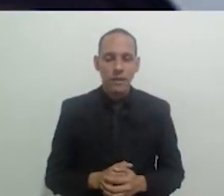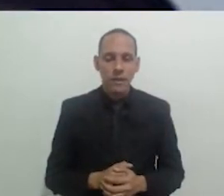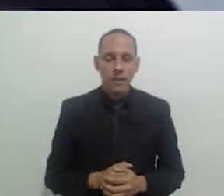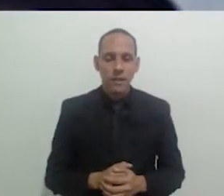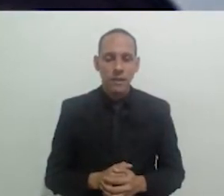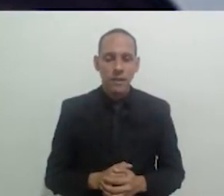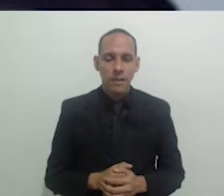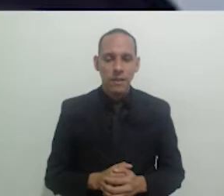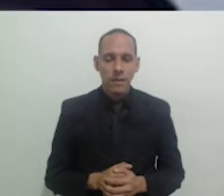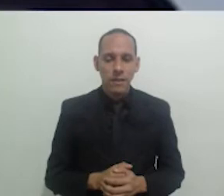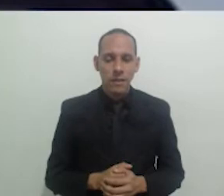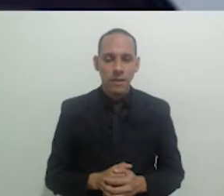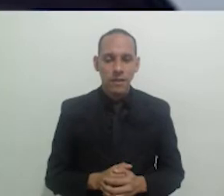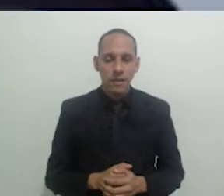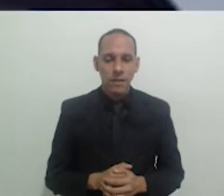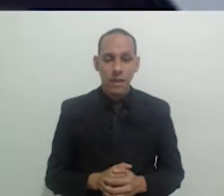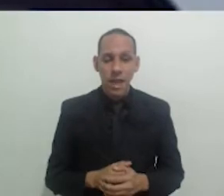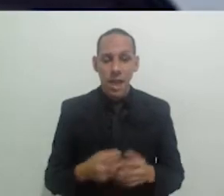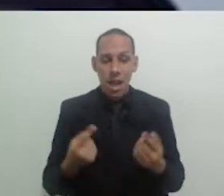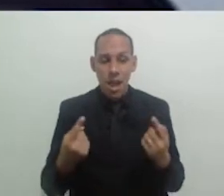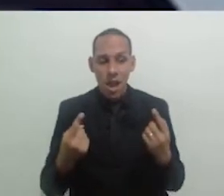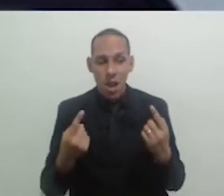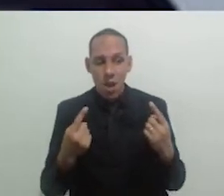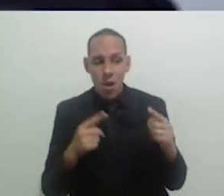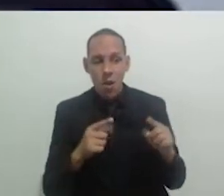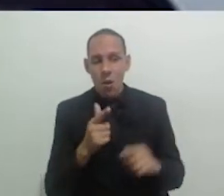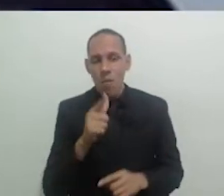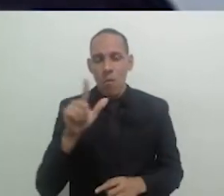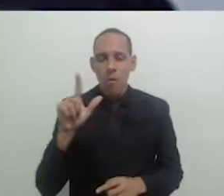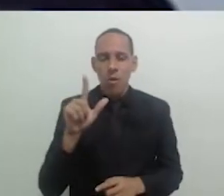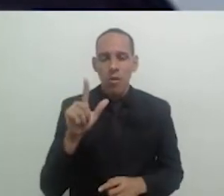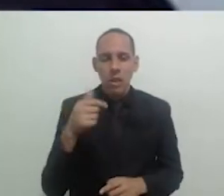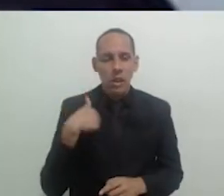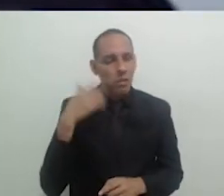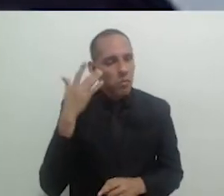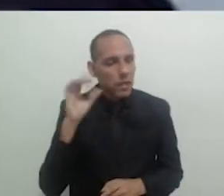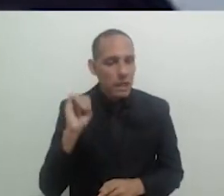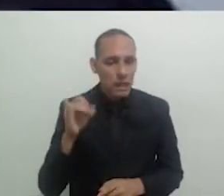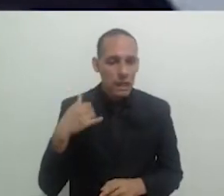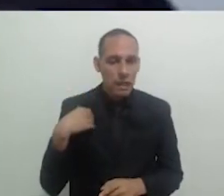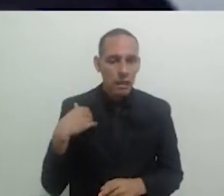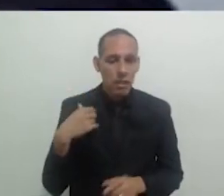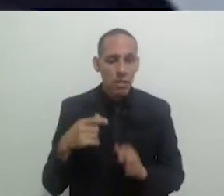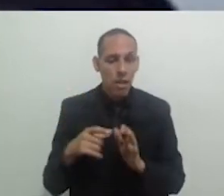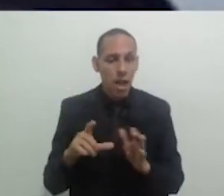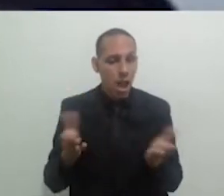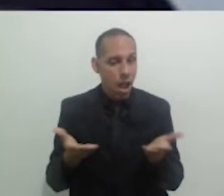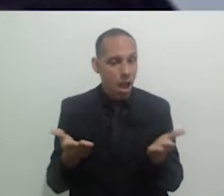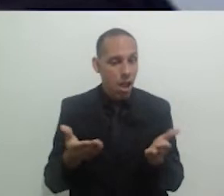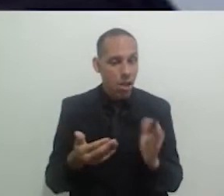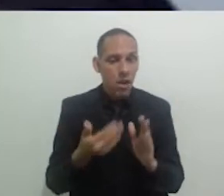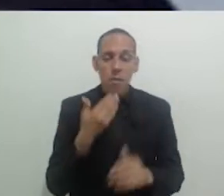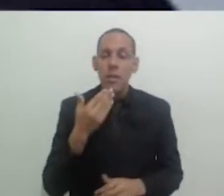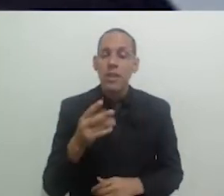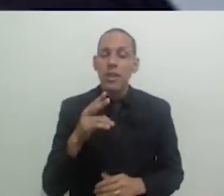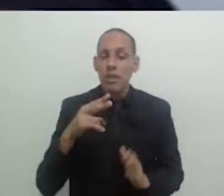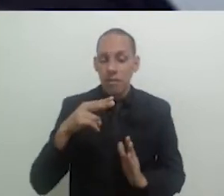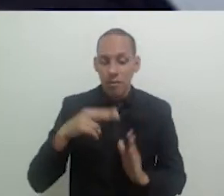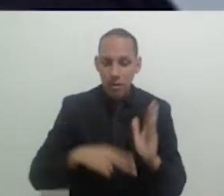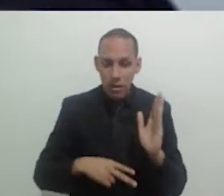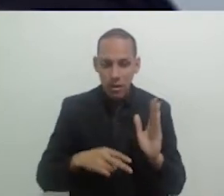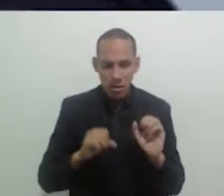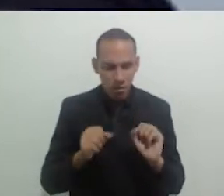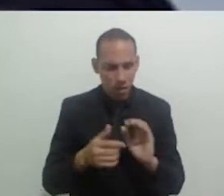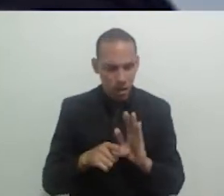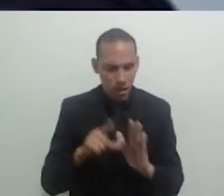aos anteriores. Eu não sei se eu posso adiantar pedir vista, se permanecer assim, pedir